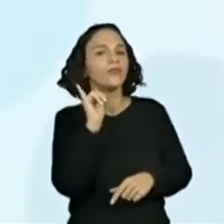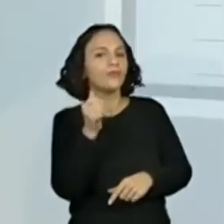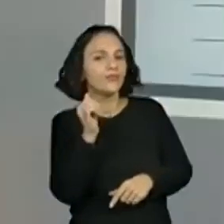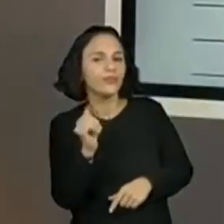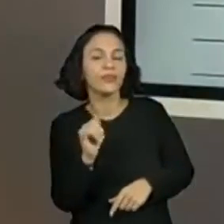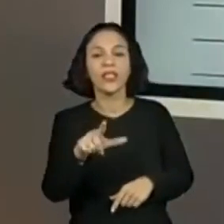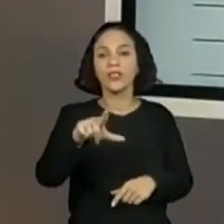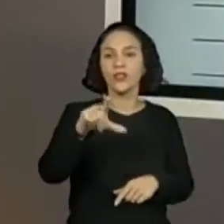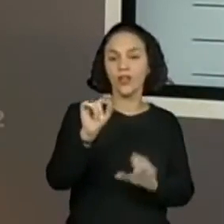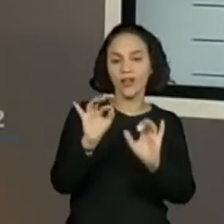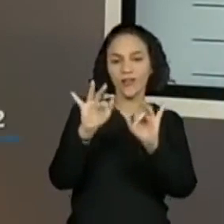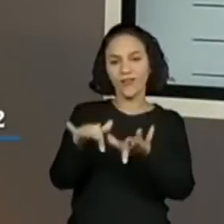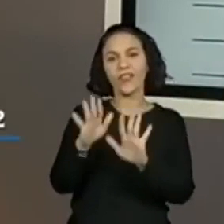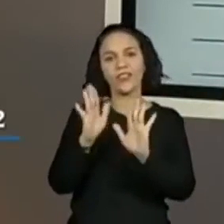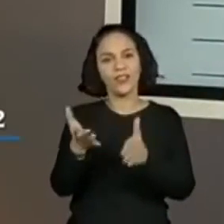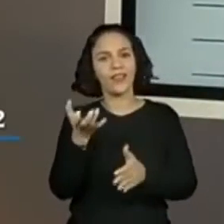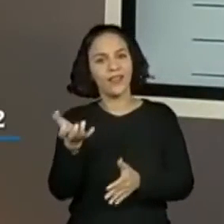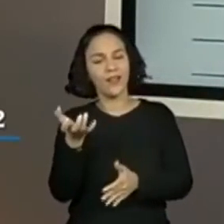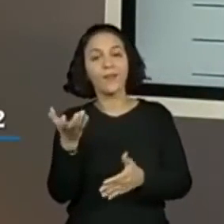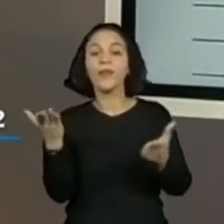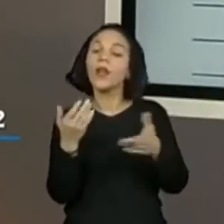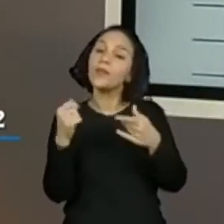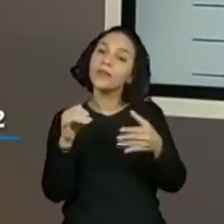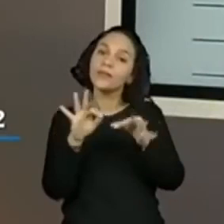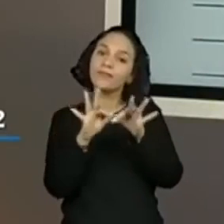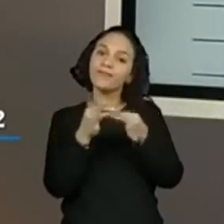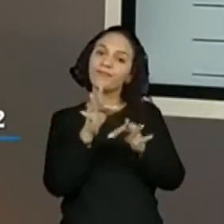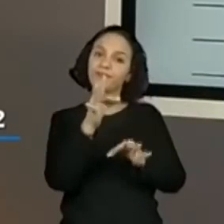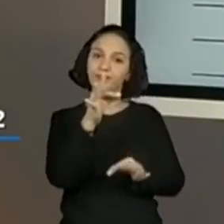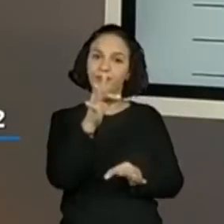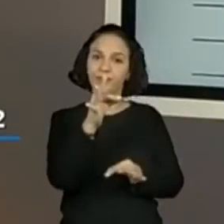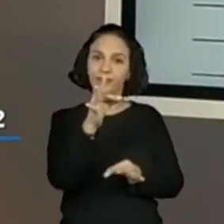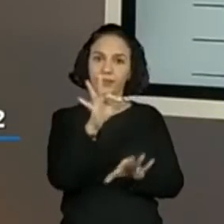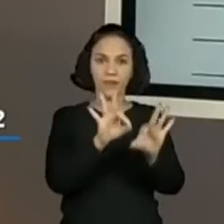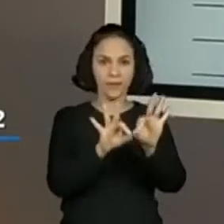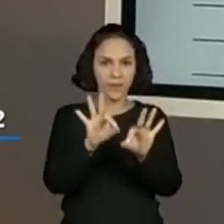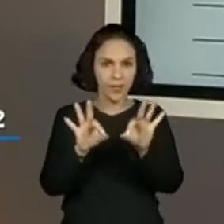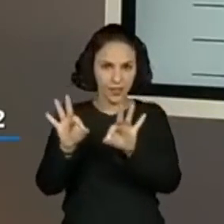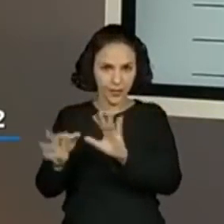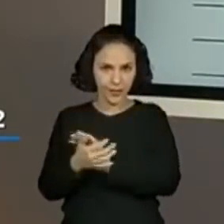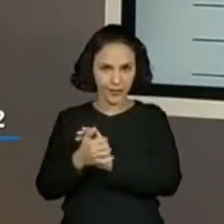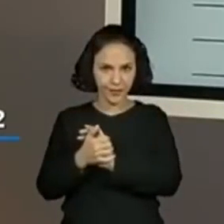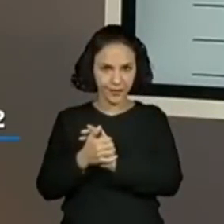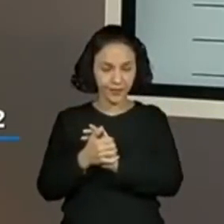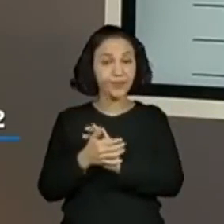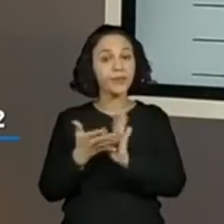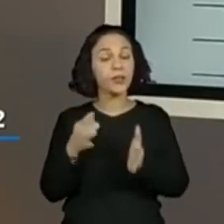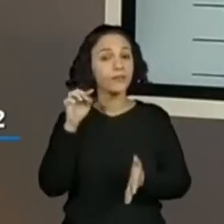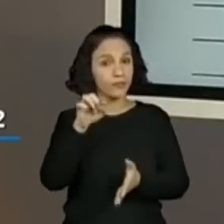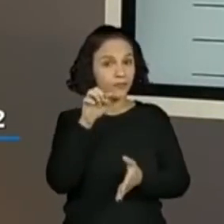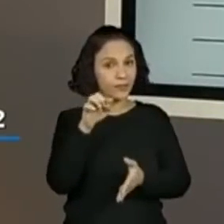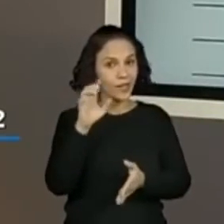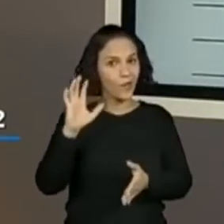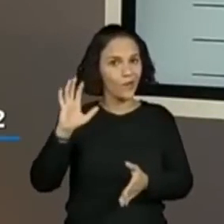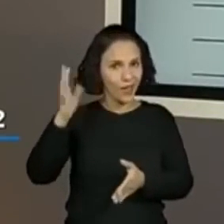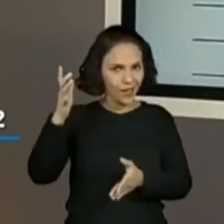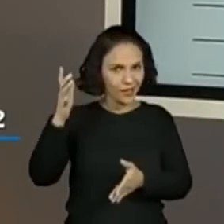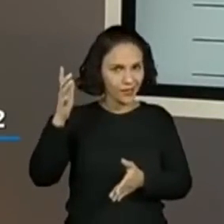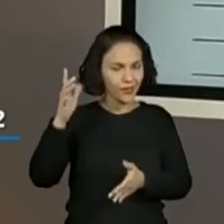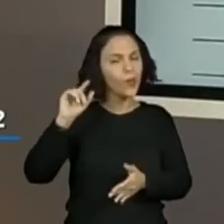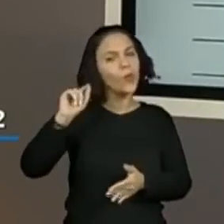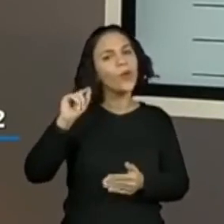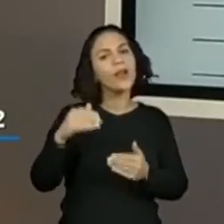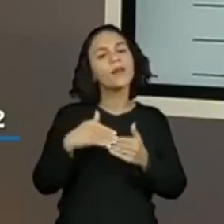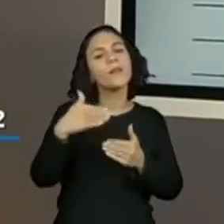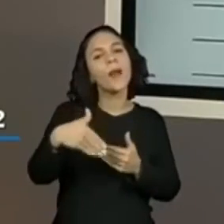escolhemos o final que a gente quer para esse conto. Agora, a gente tem que planejar. Para isso acontecer, quais são